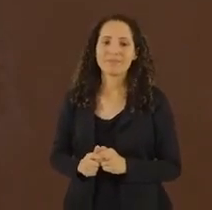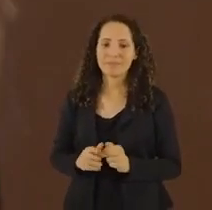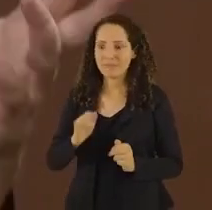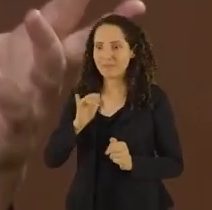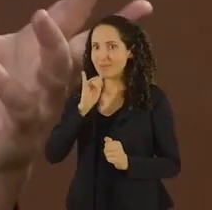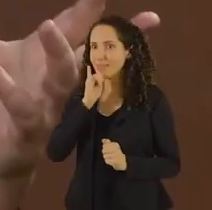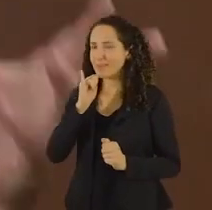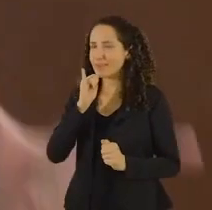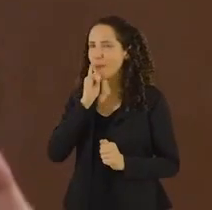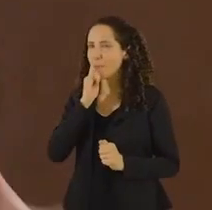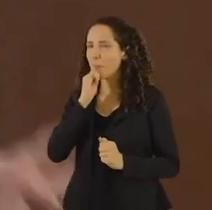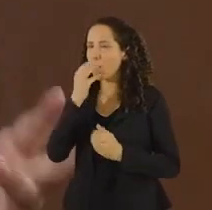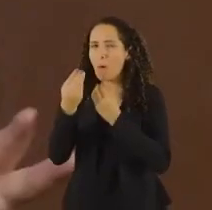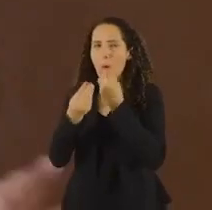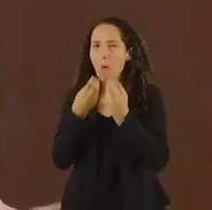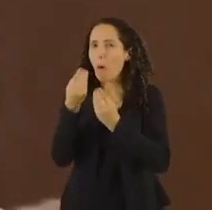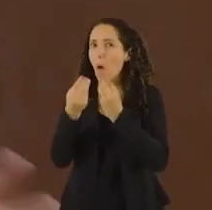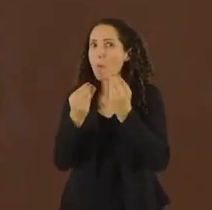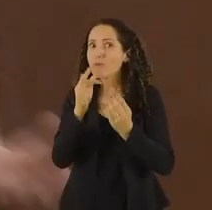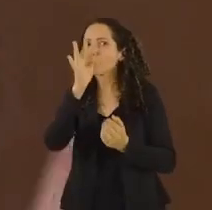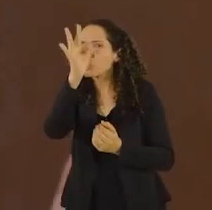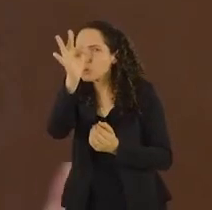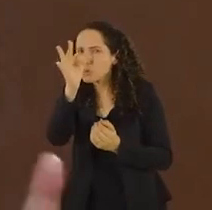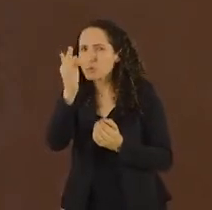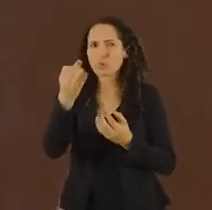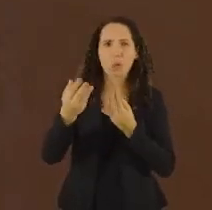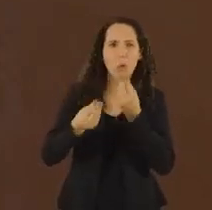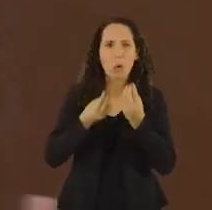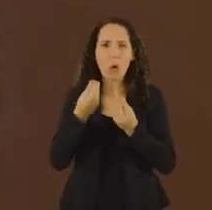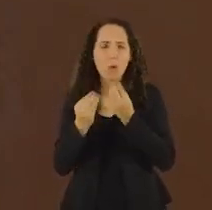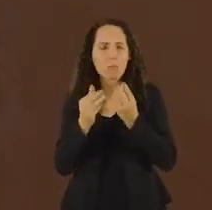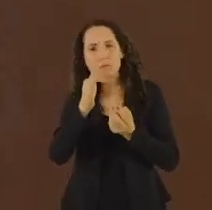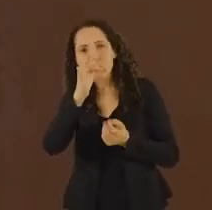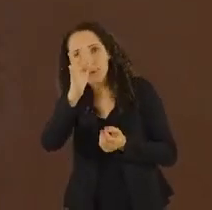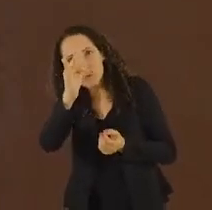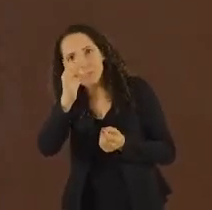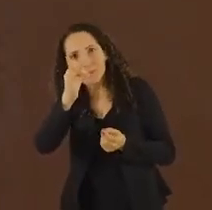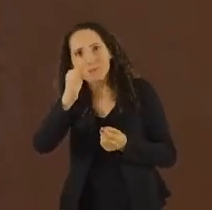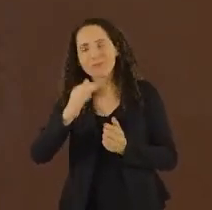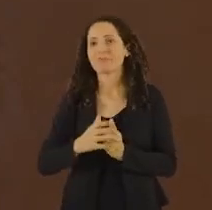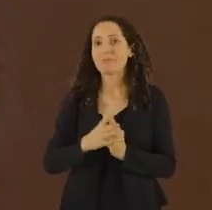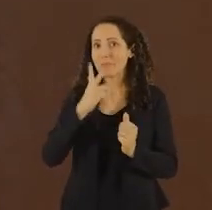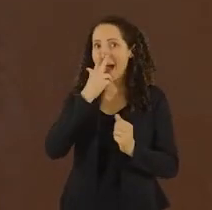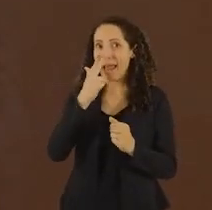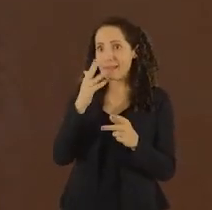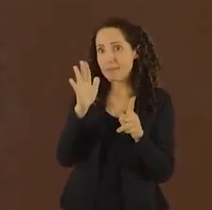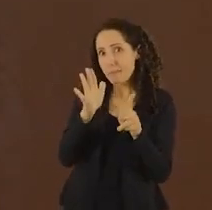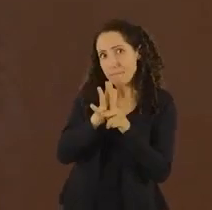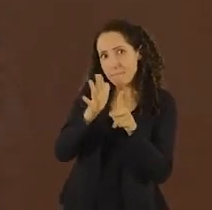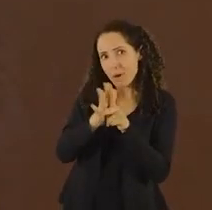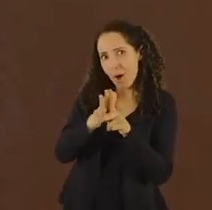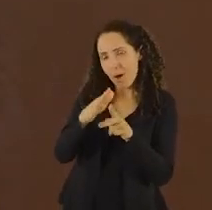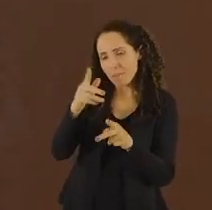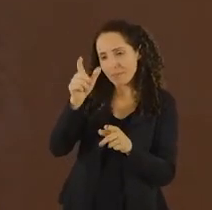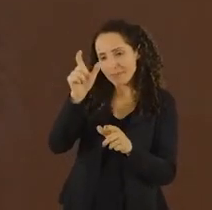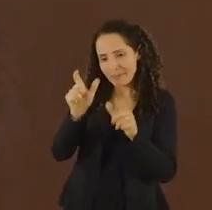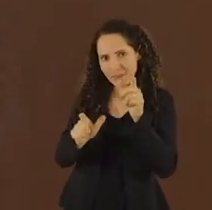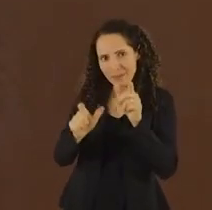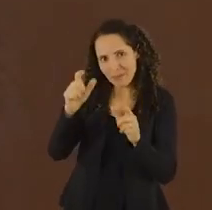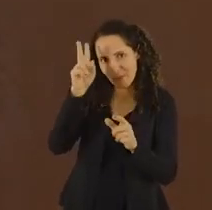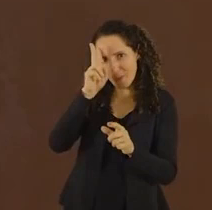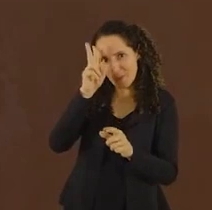o porvir né que o povo vir ele tá aberto para o historiador partindo-se do princípio de que